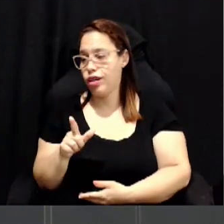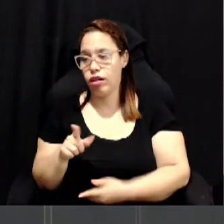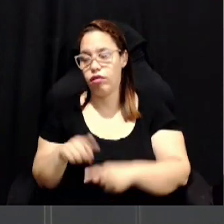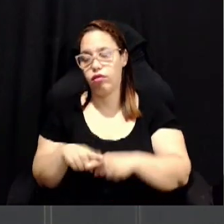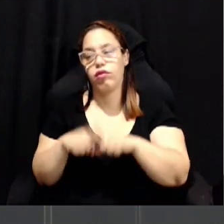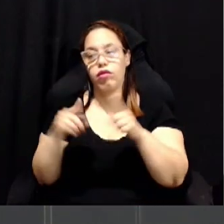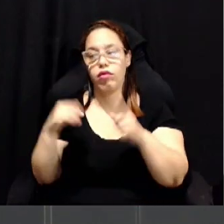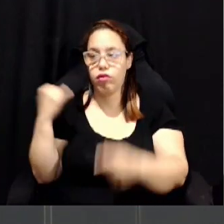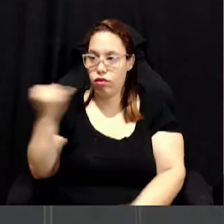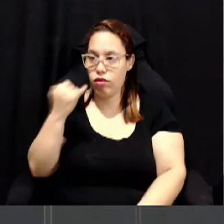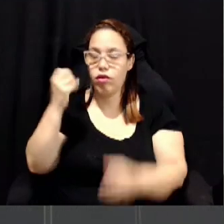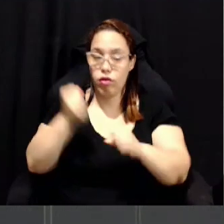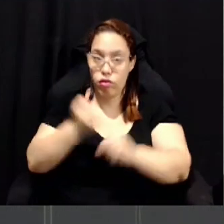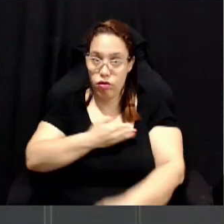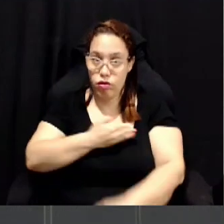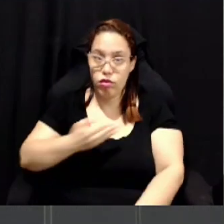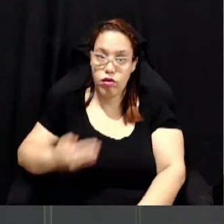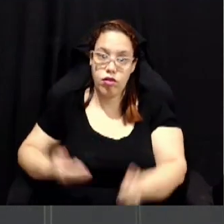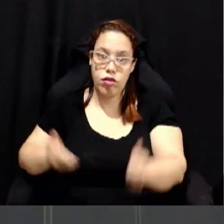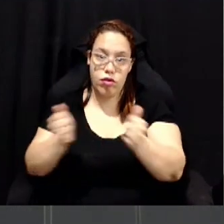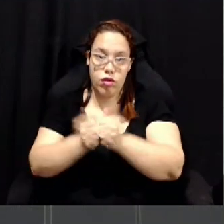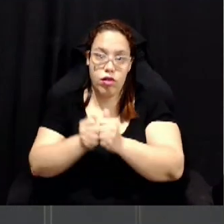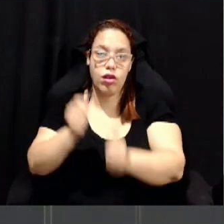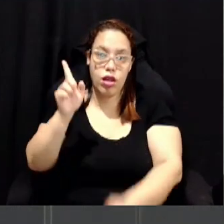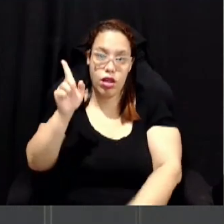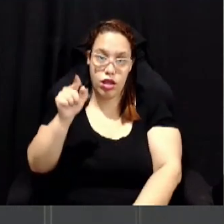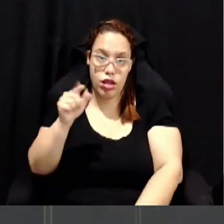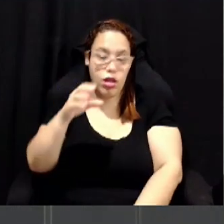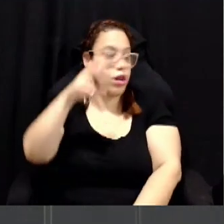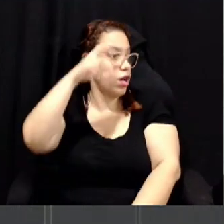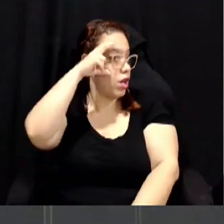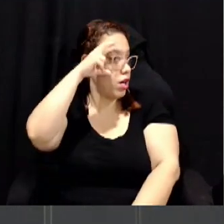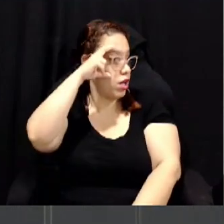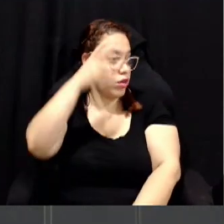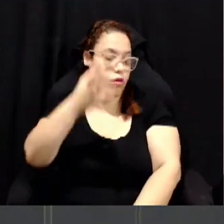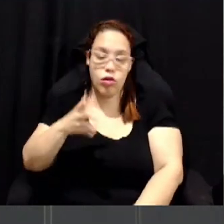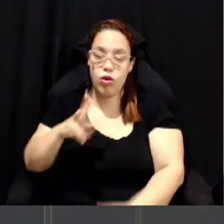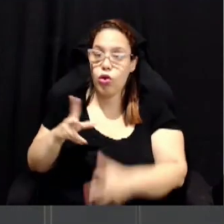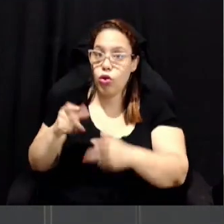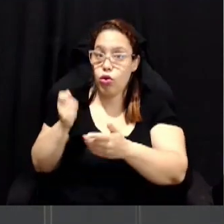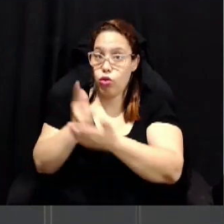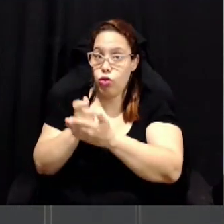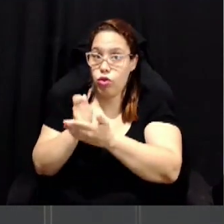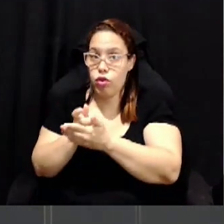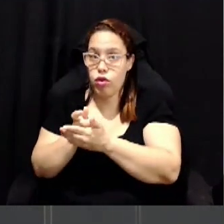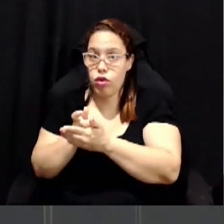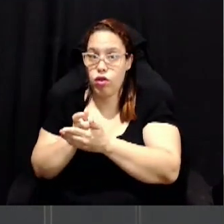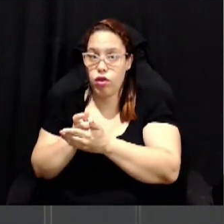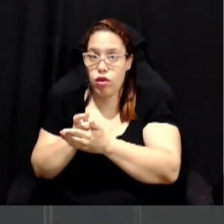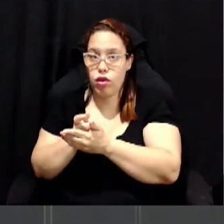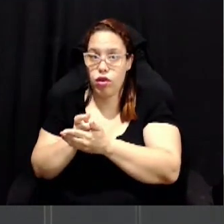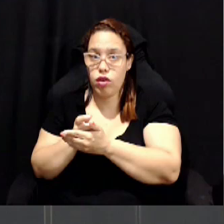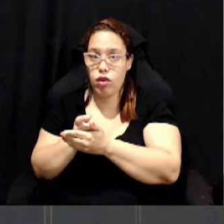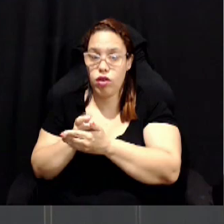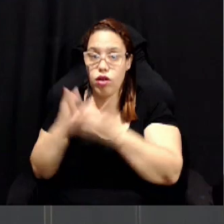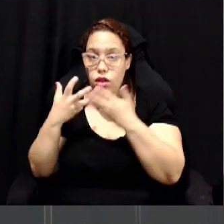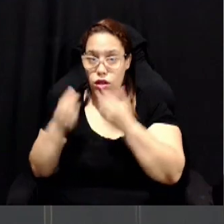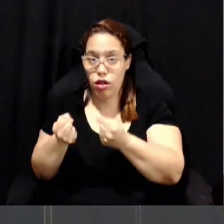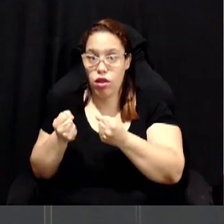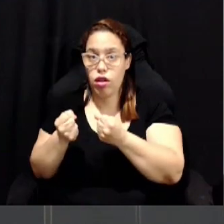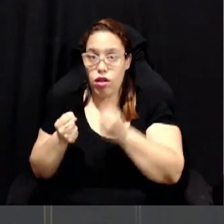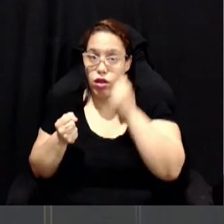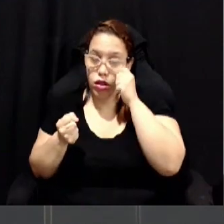poder público estar conosco é exatamente isso, Carlinhos, porque tudo custa dinheiro. Então, à medida que o Estado assume isso, né, e